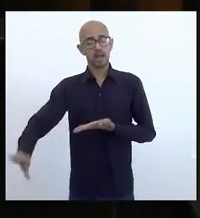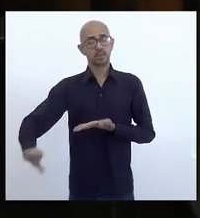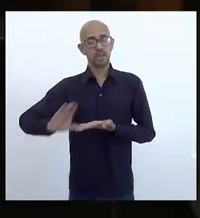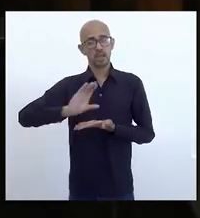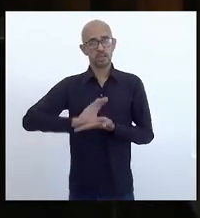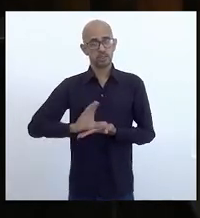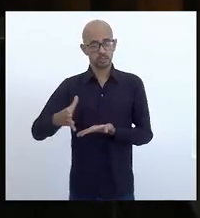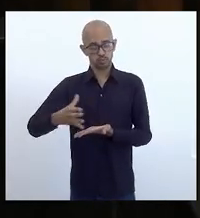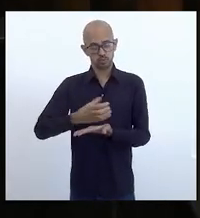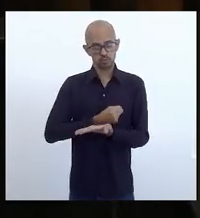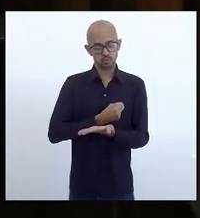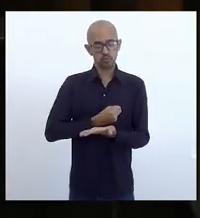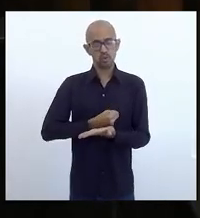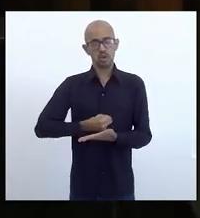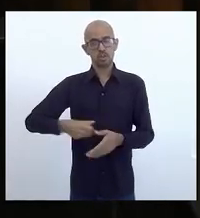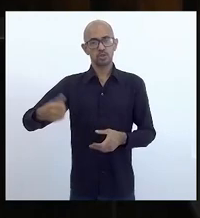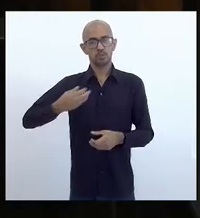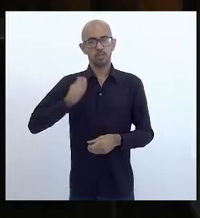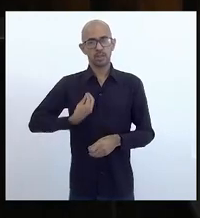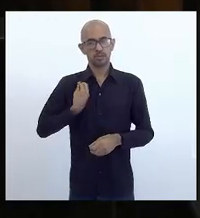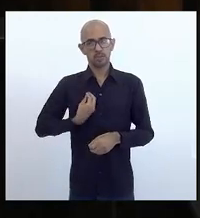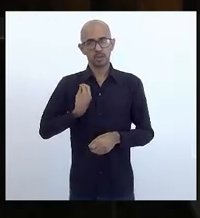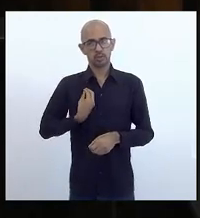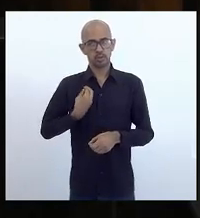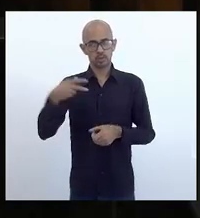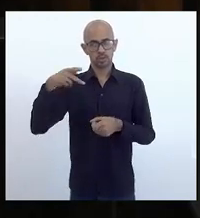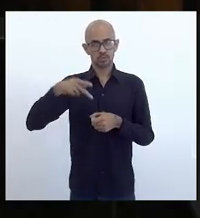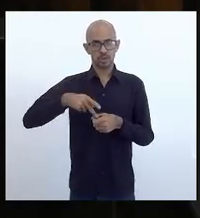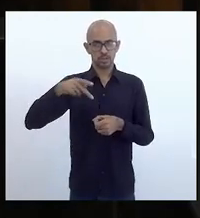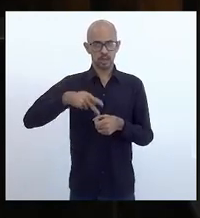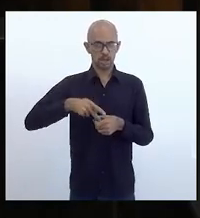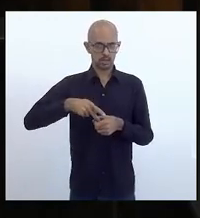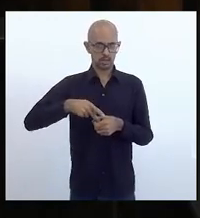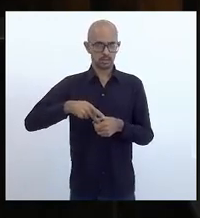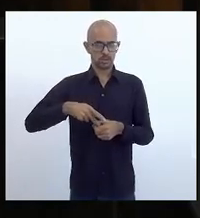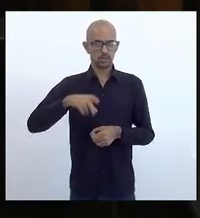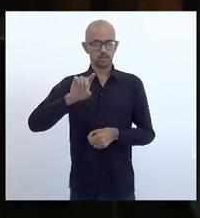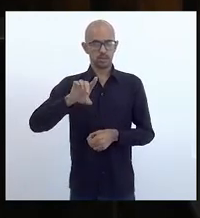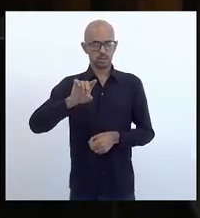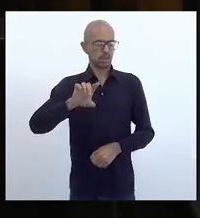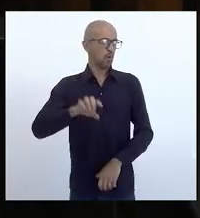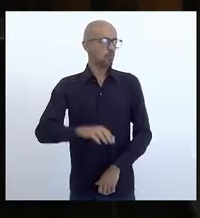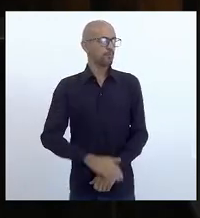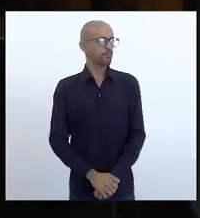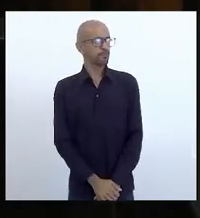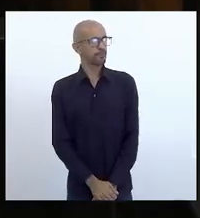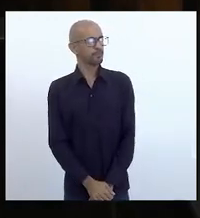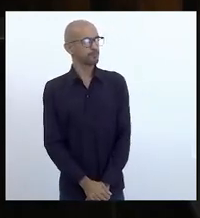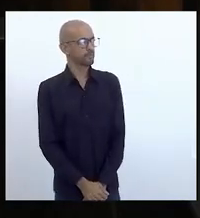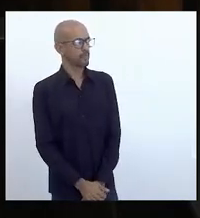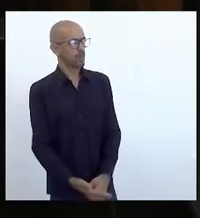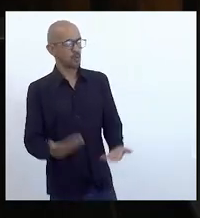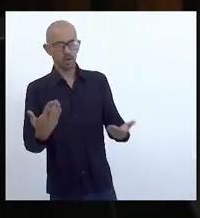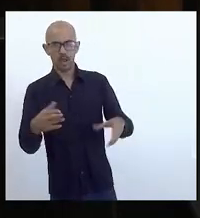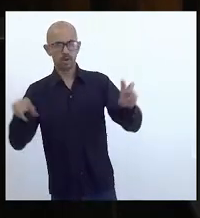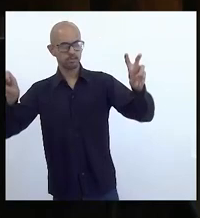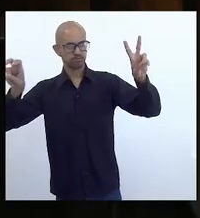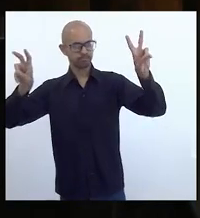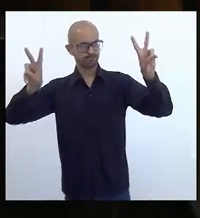de royalties e participações especiais. Aí quero fazer um